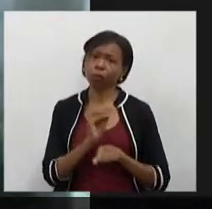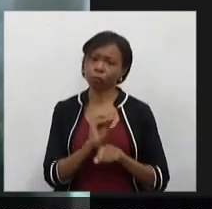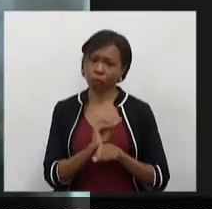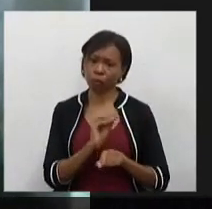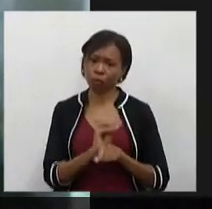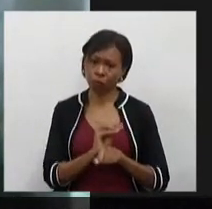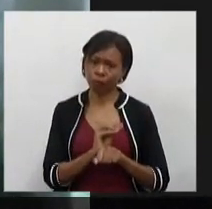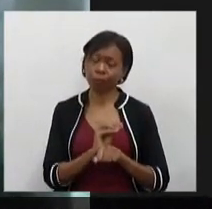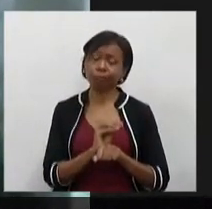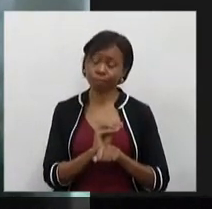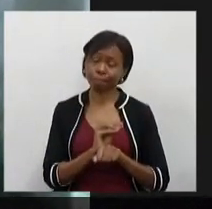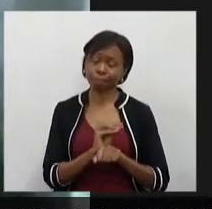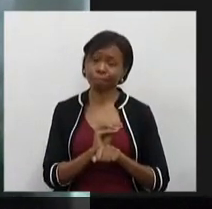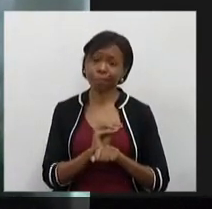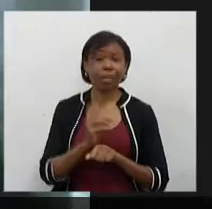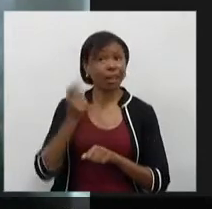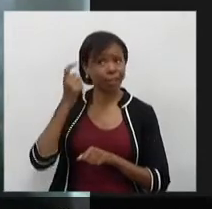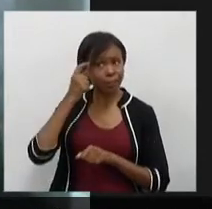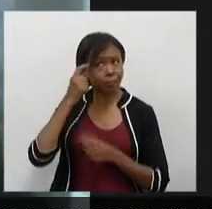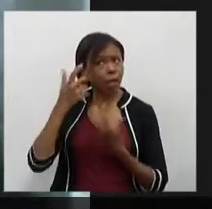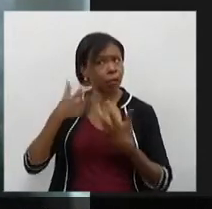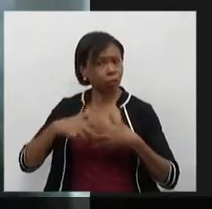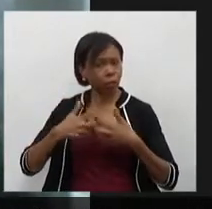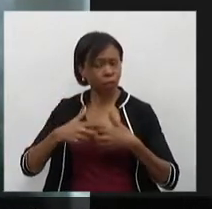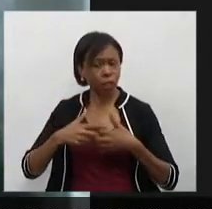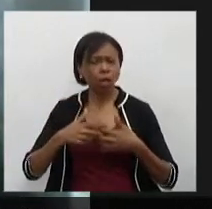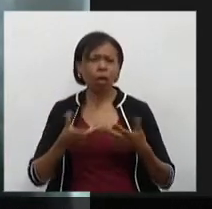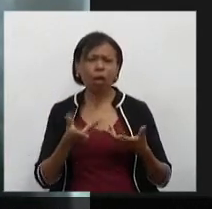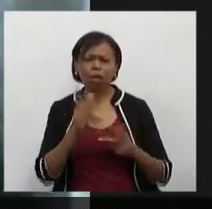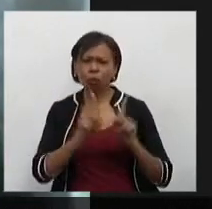mesma lógica dos os cuidadores da